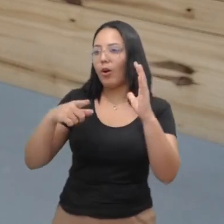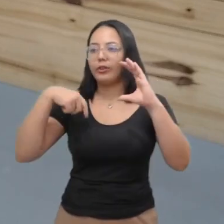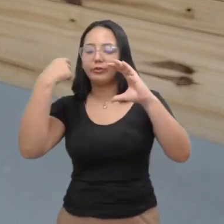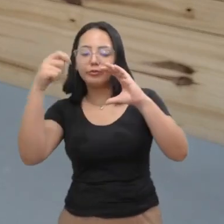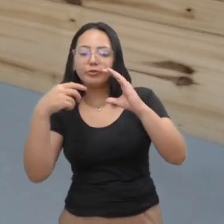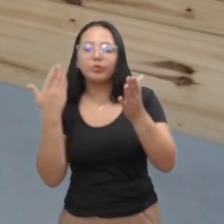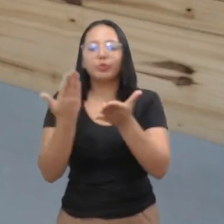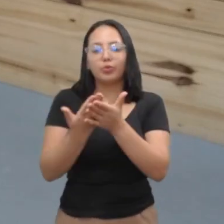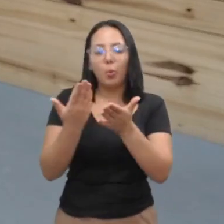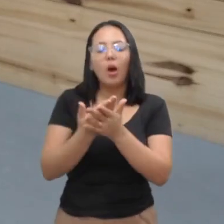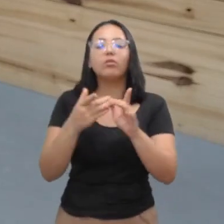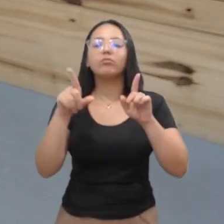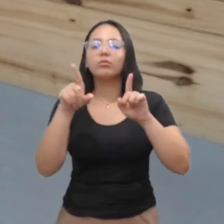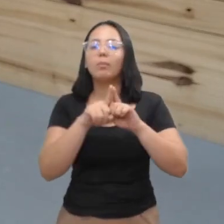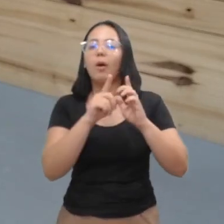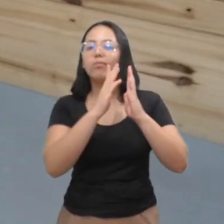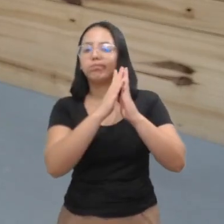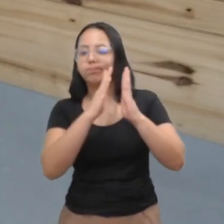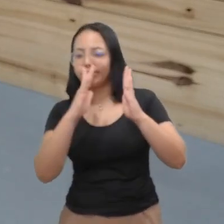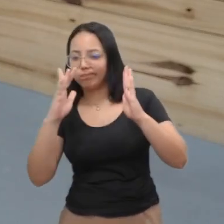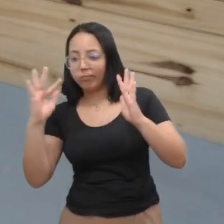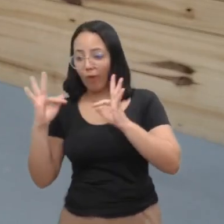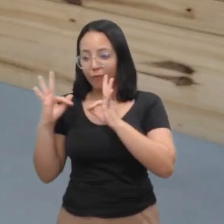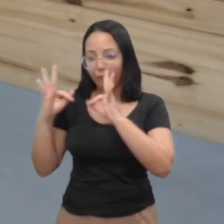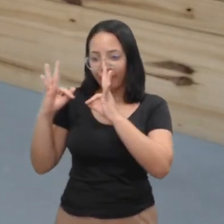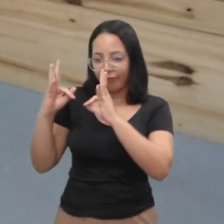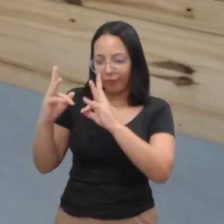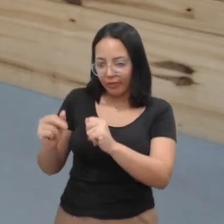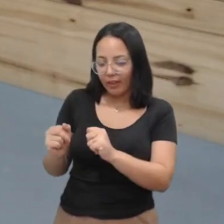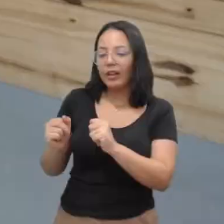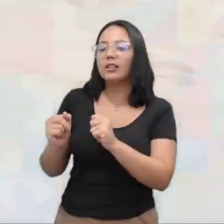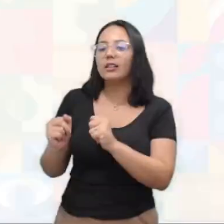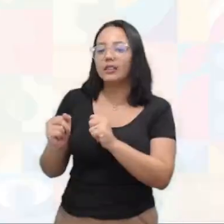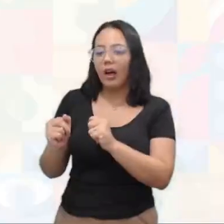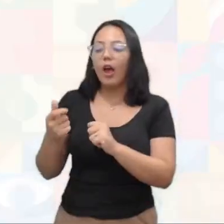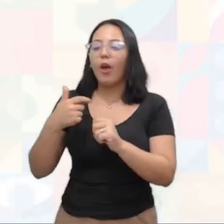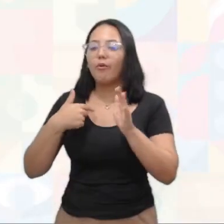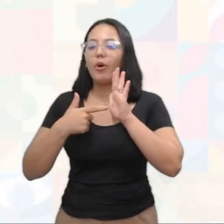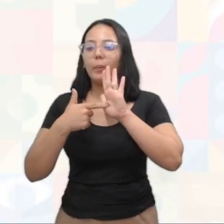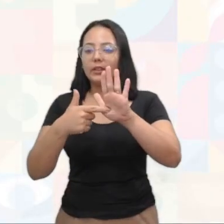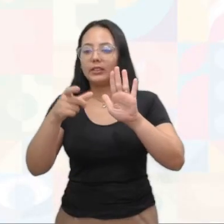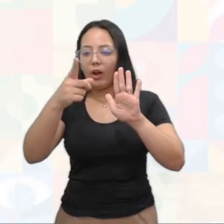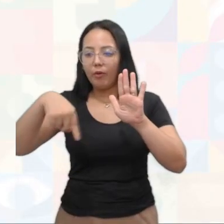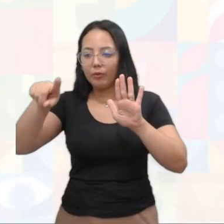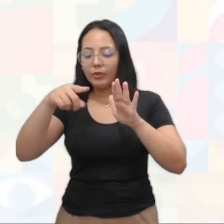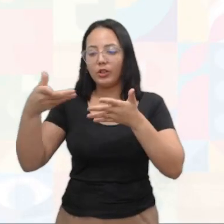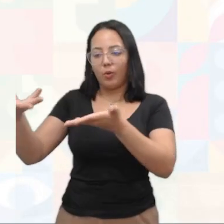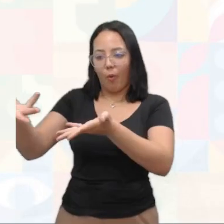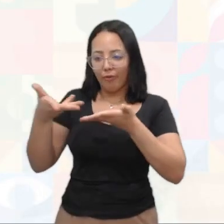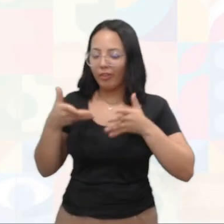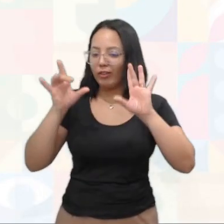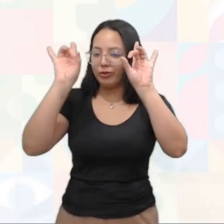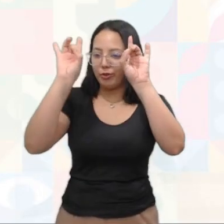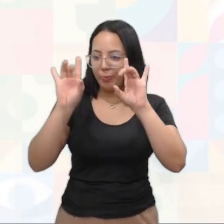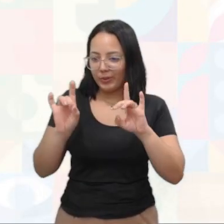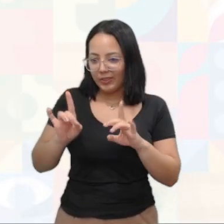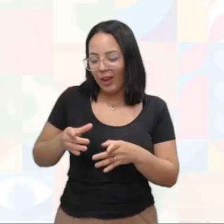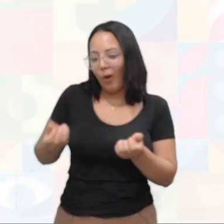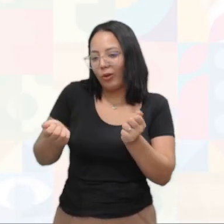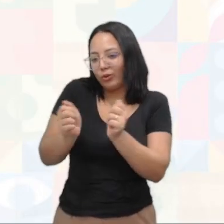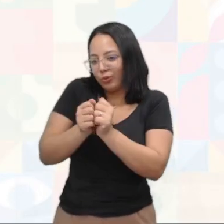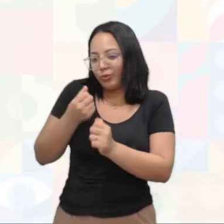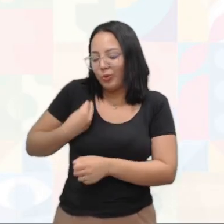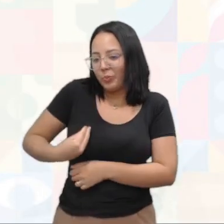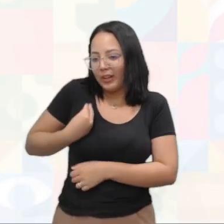videoaula e no decorrer, quando eu finalizá-la, eu vou apresentar a vocês um convidado muito especial que está aqui